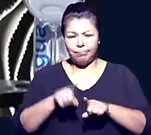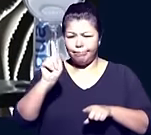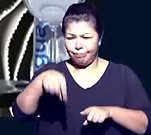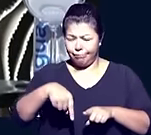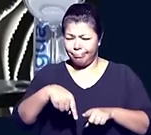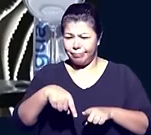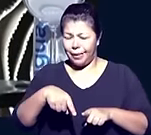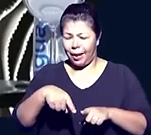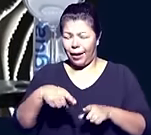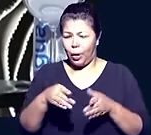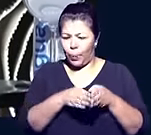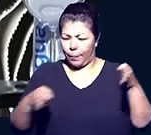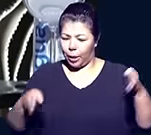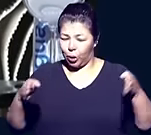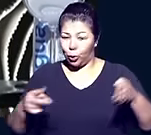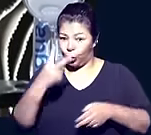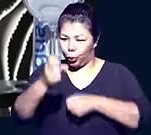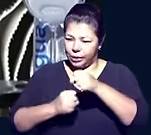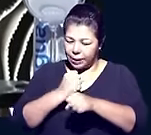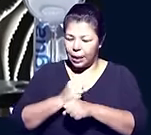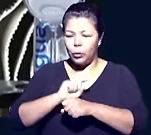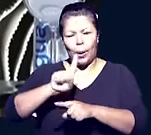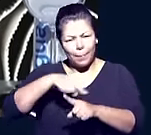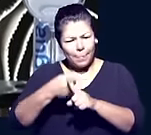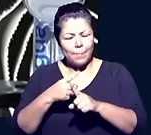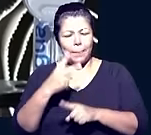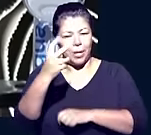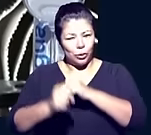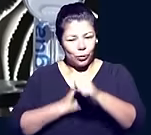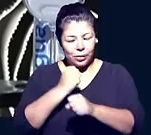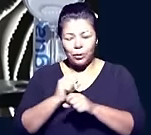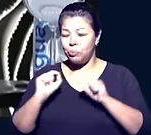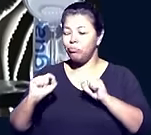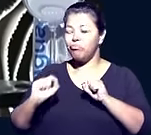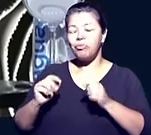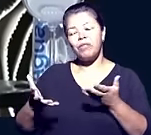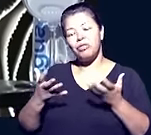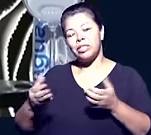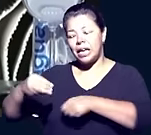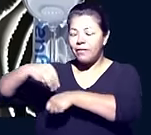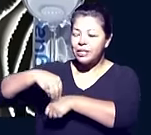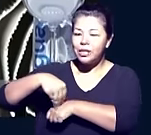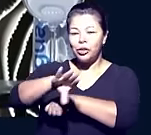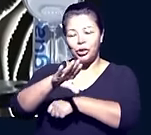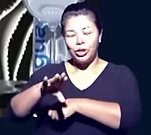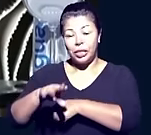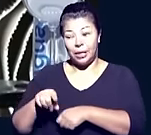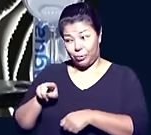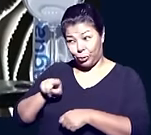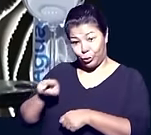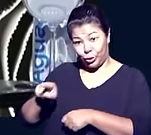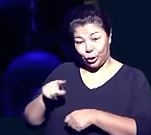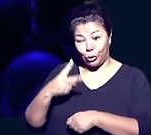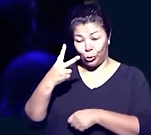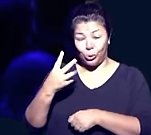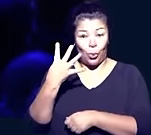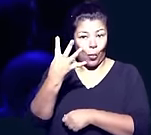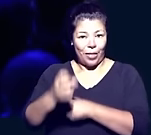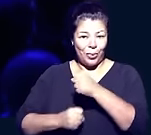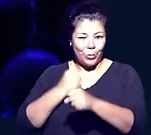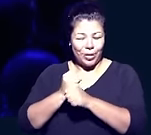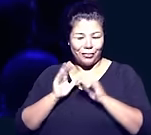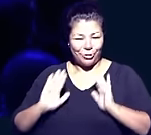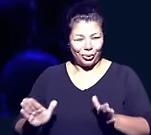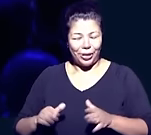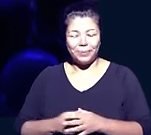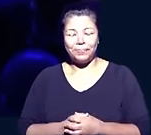depois mais 2 anos o que o senhor eh quer olhar para trás pretende deixar como legado desses seus dois mandatos eh eu